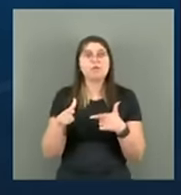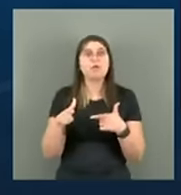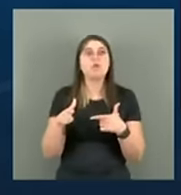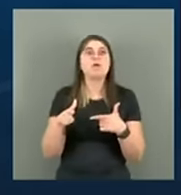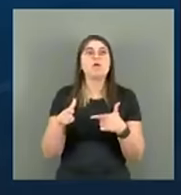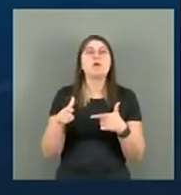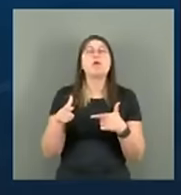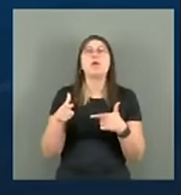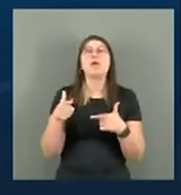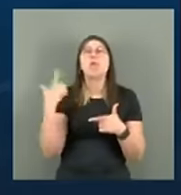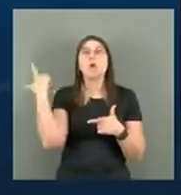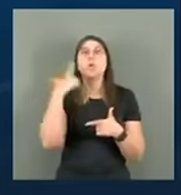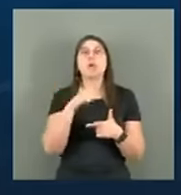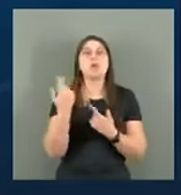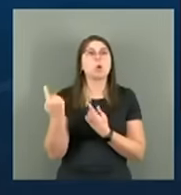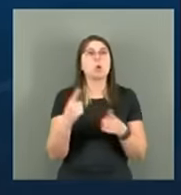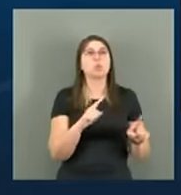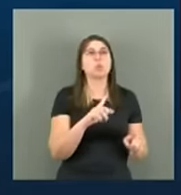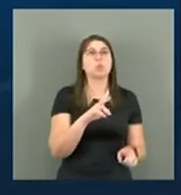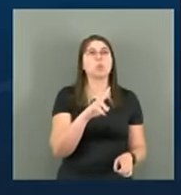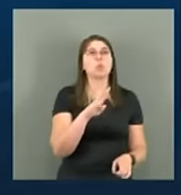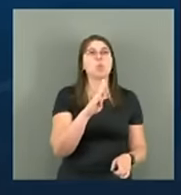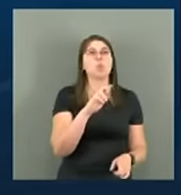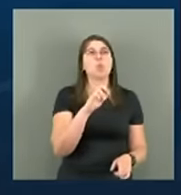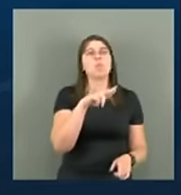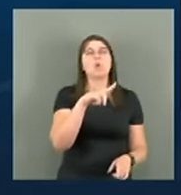Bruno. É, na Série C.